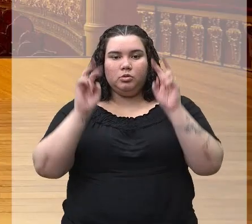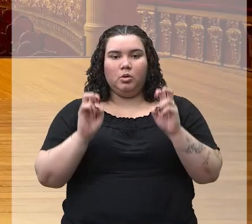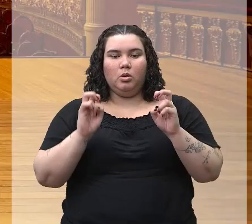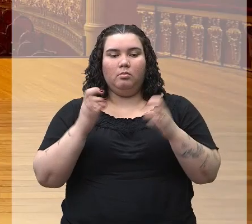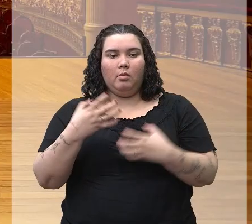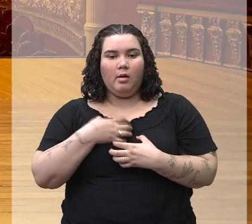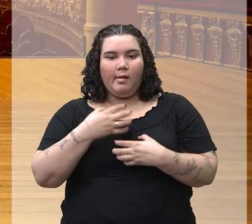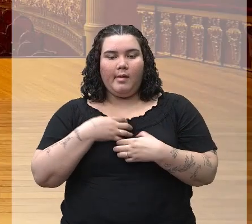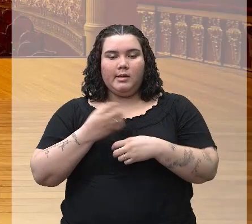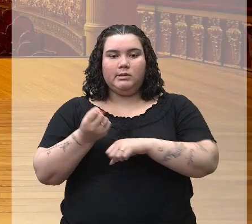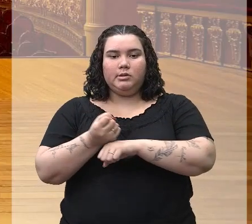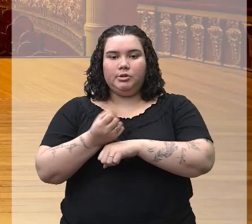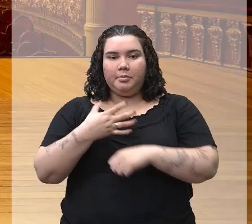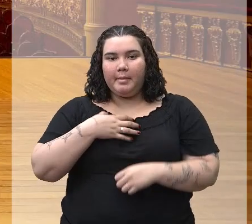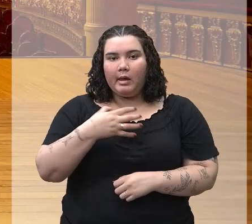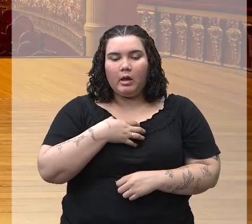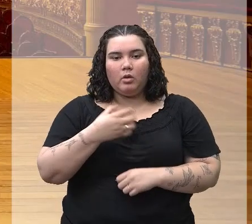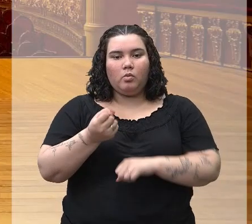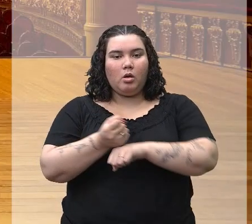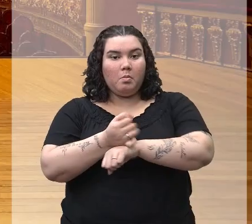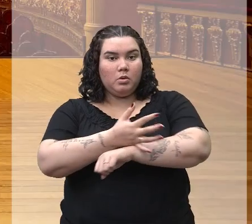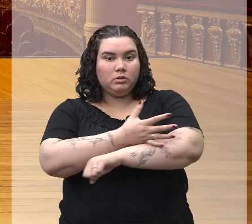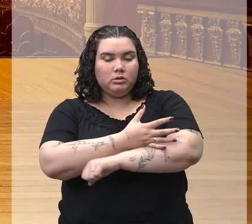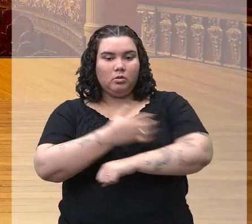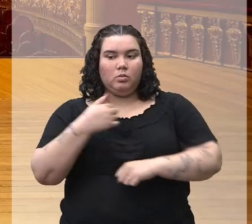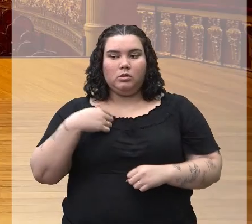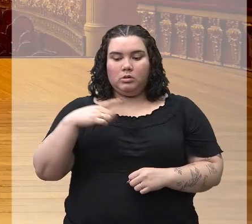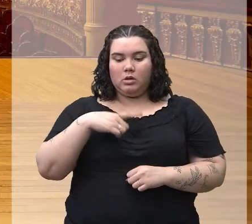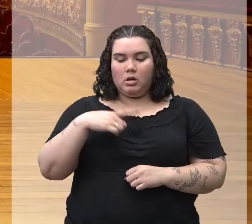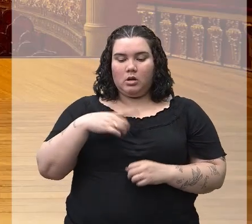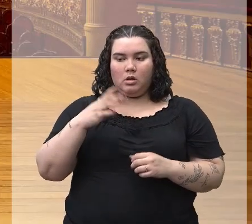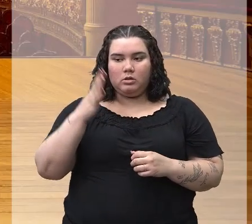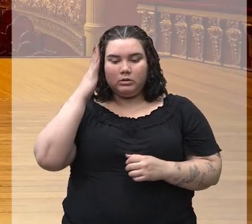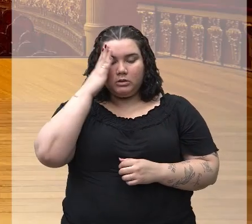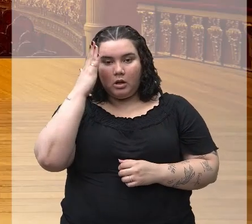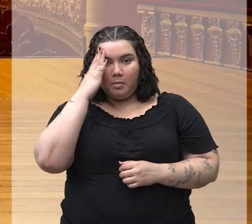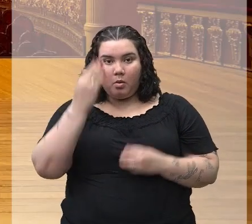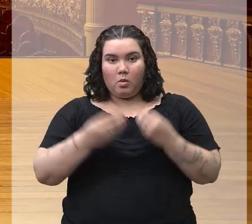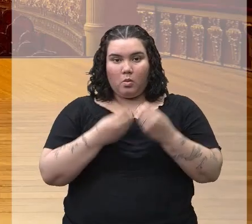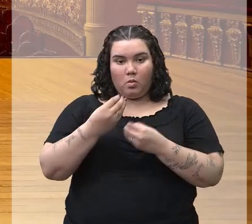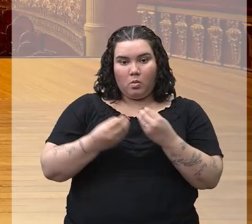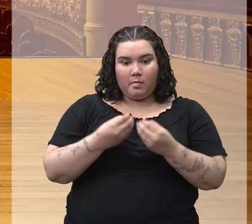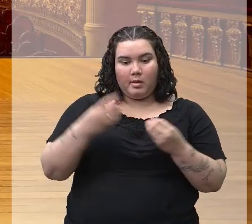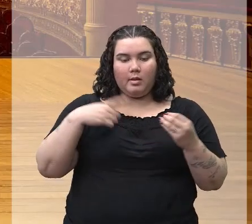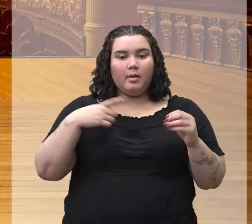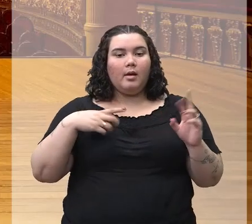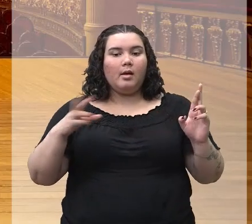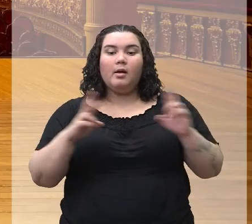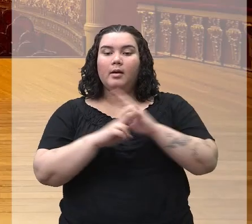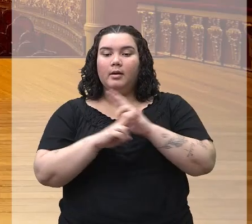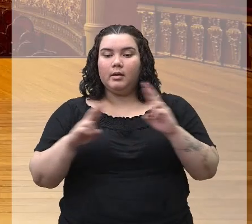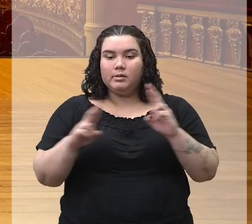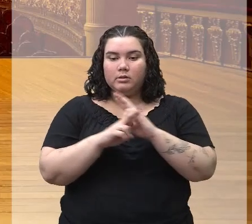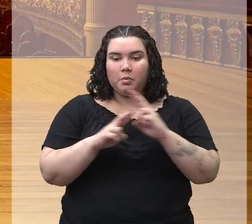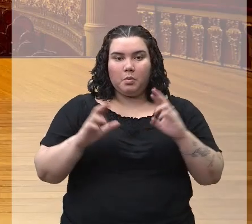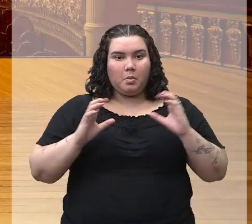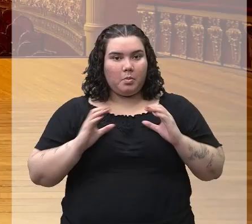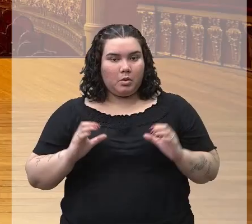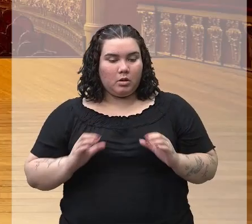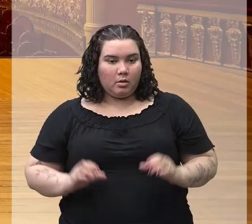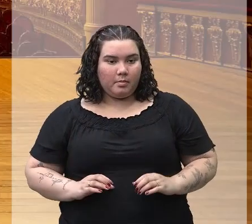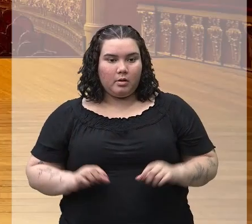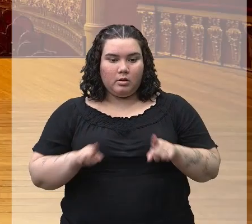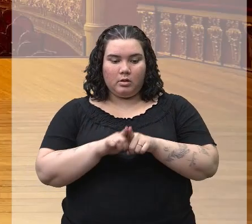de como a minha emoção, eu conhecer a minha emoção, vai relacionar com o meu comportamento e a